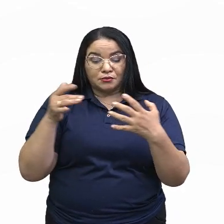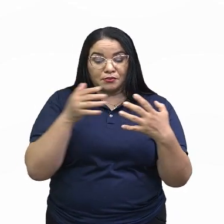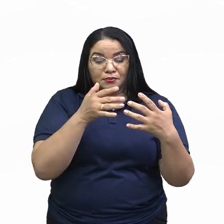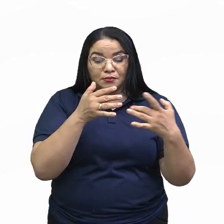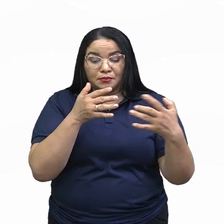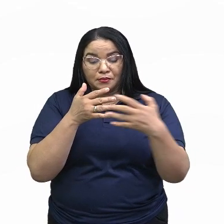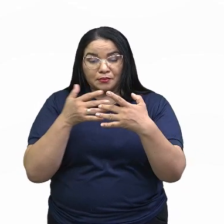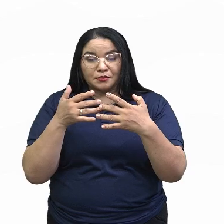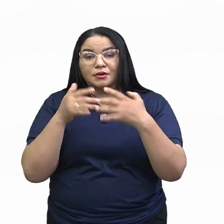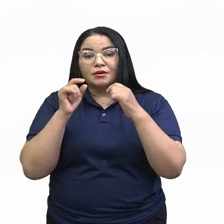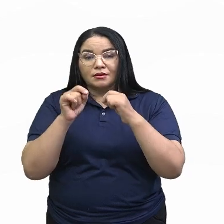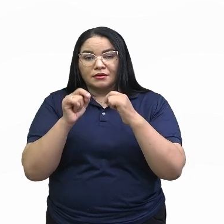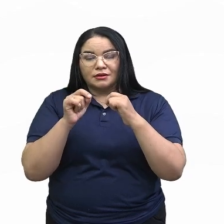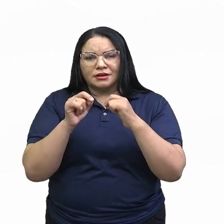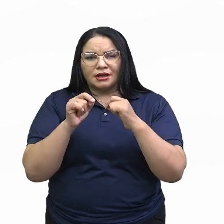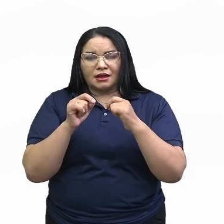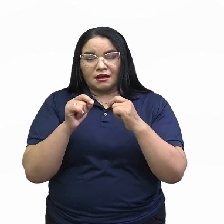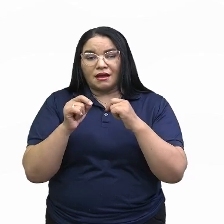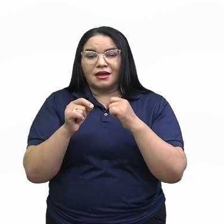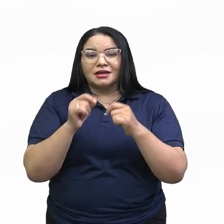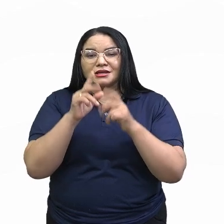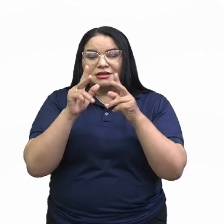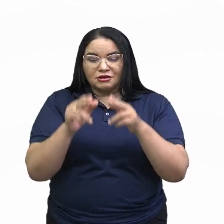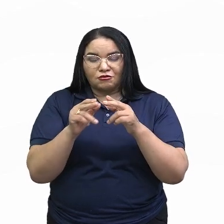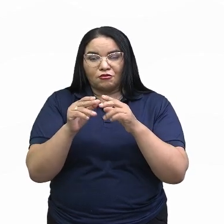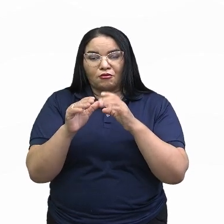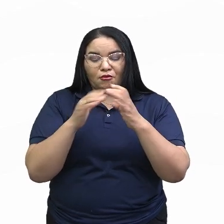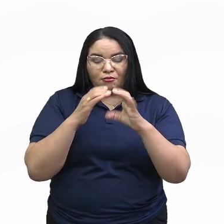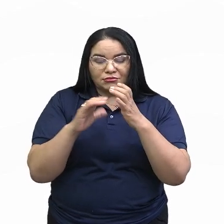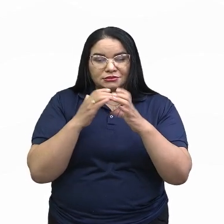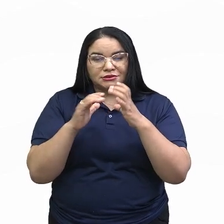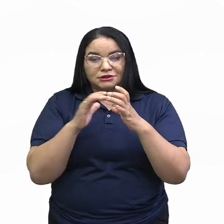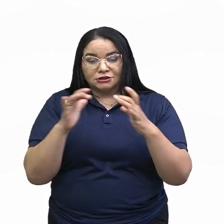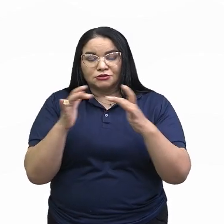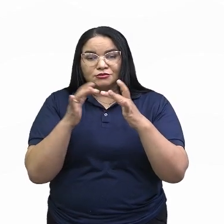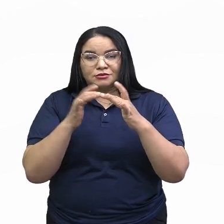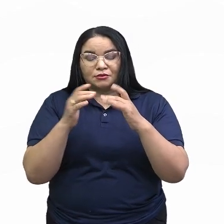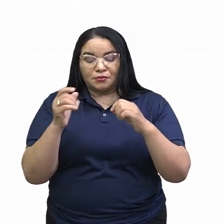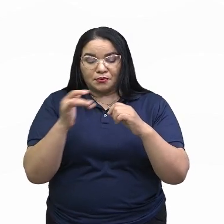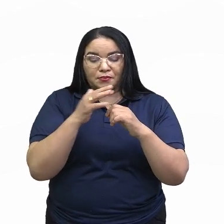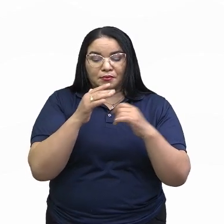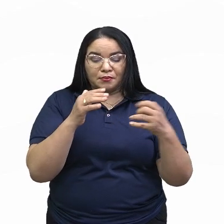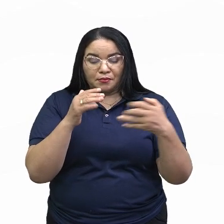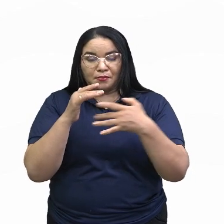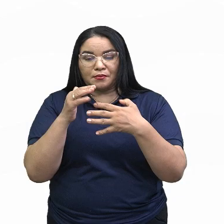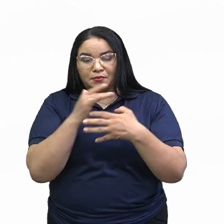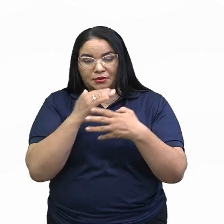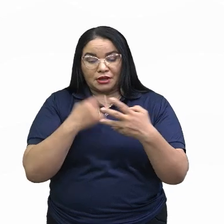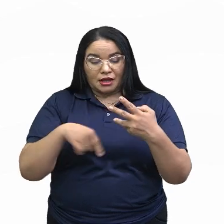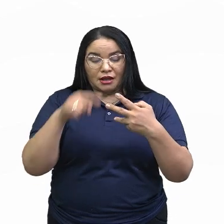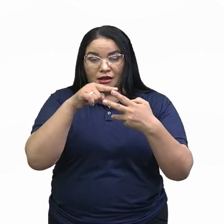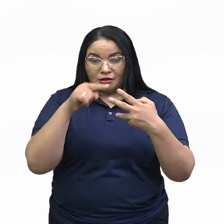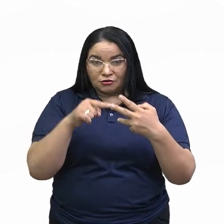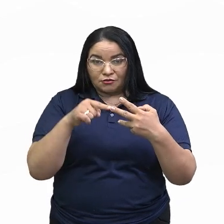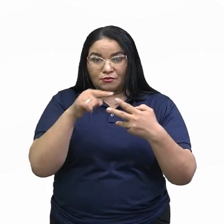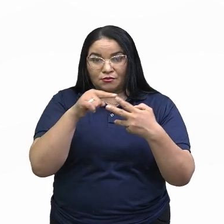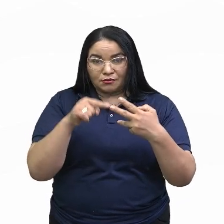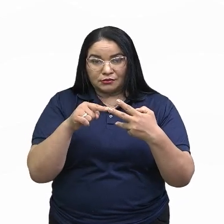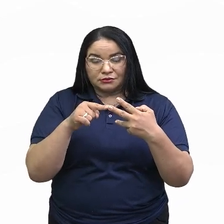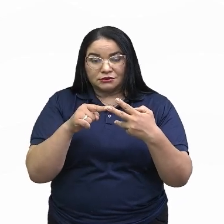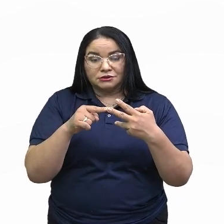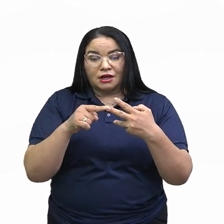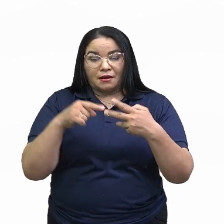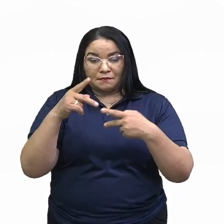neurotransmissores, que é o meio de comunicação entre eles. Então, esses neurotransmissores, como a dopamina e a